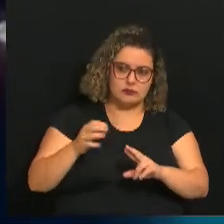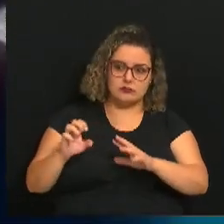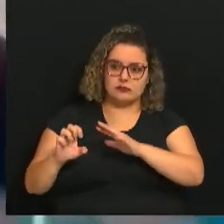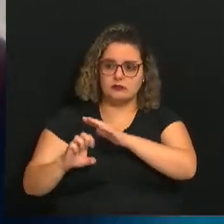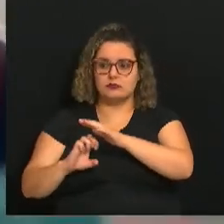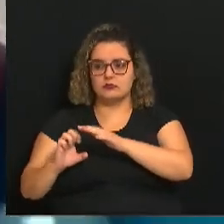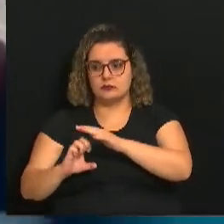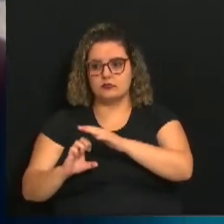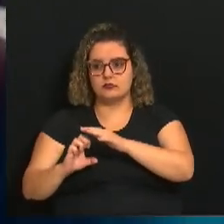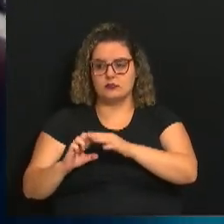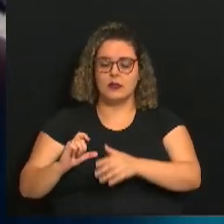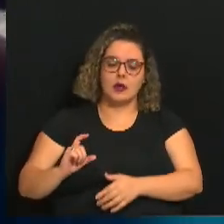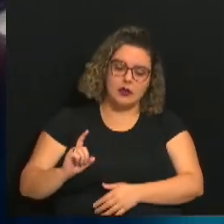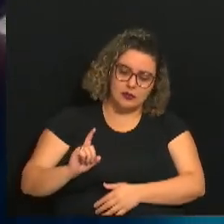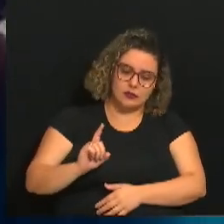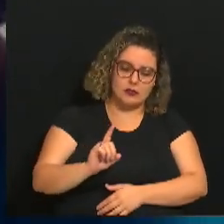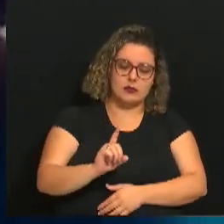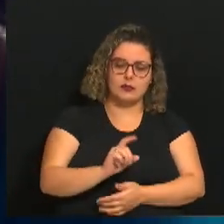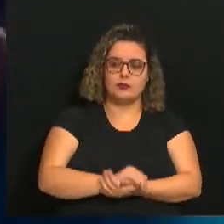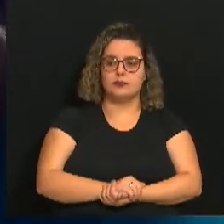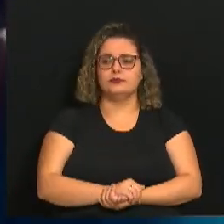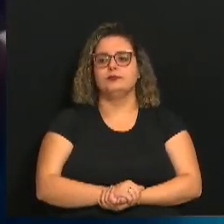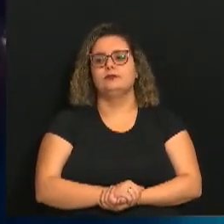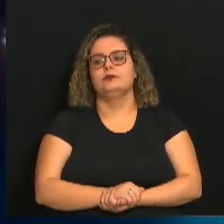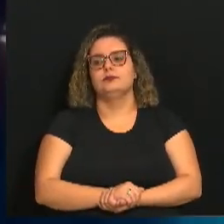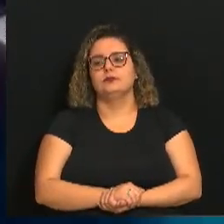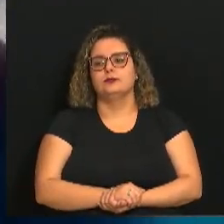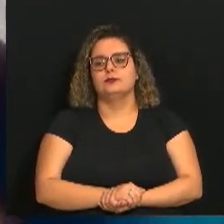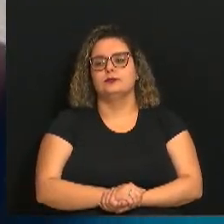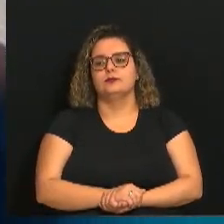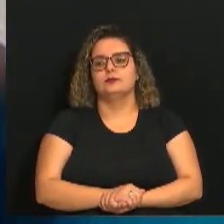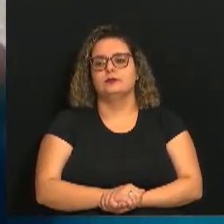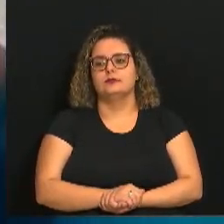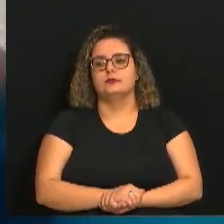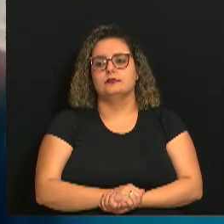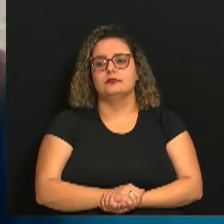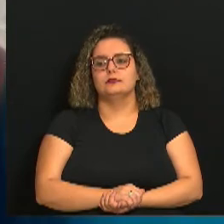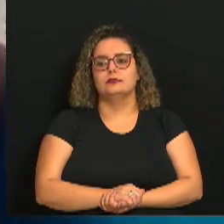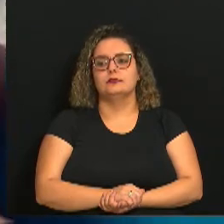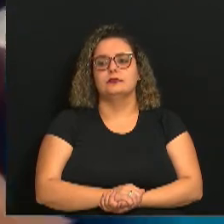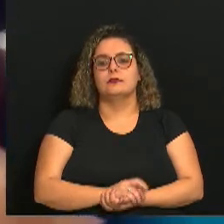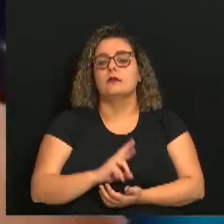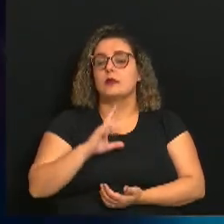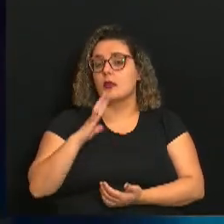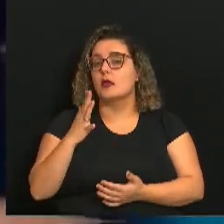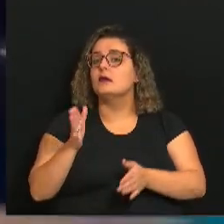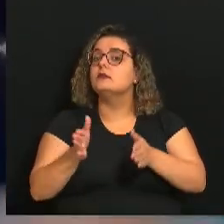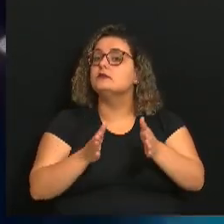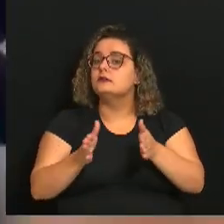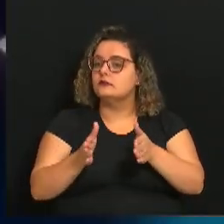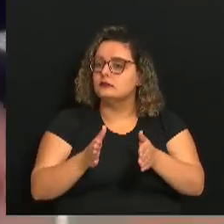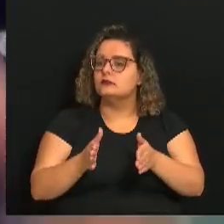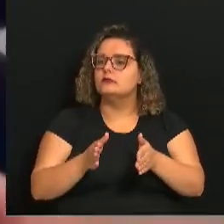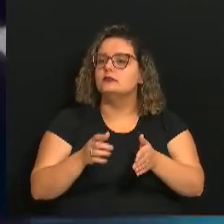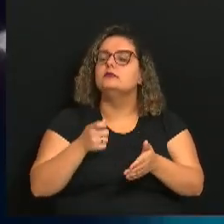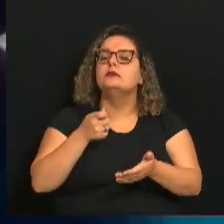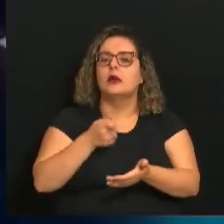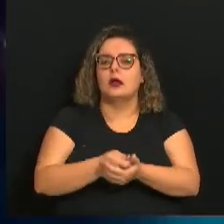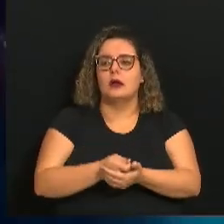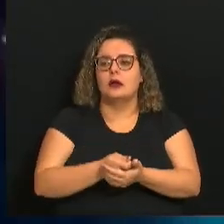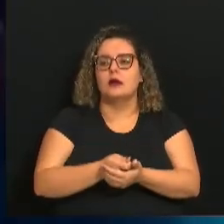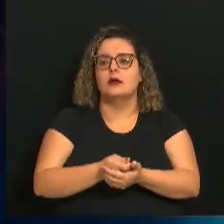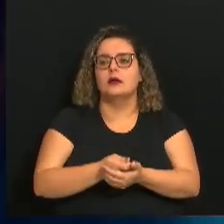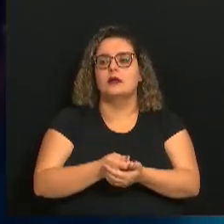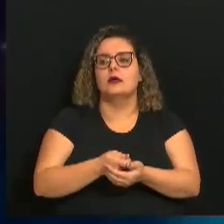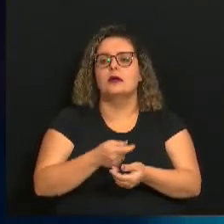né, enfim, que resolveu ali a situação momentaneamente, garantiu que alguns pagamentos já começassem a